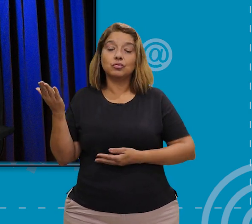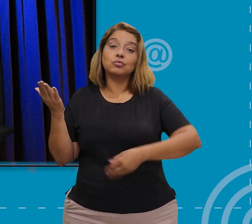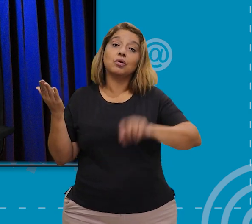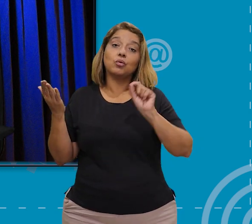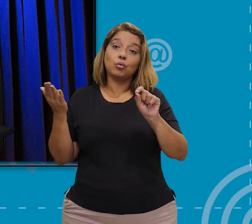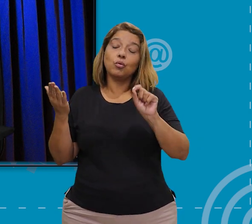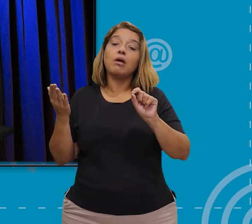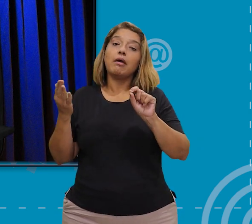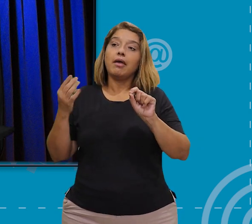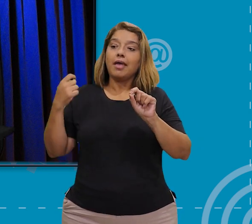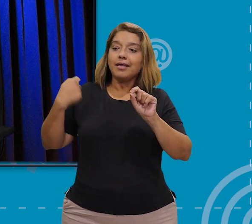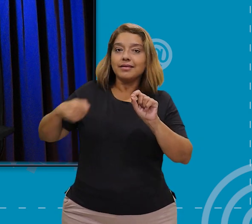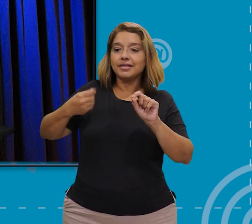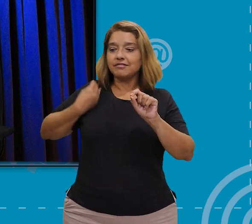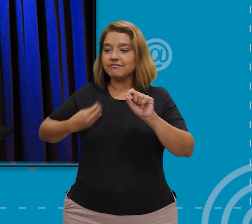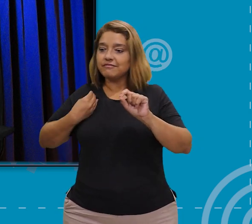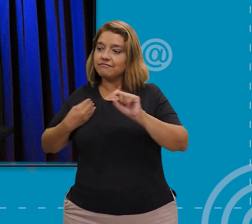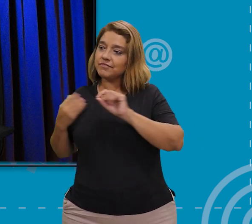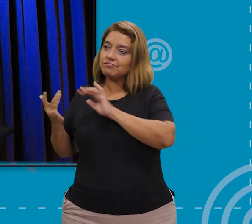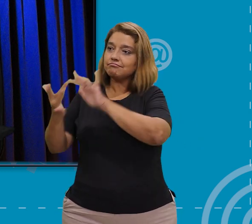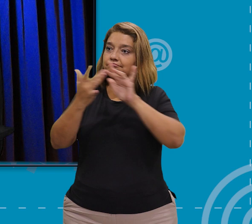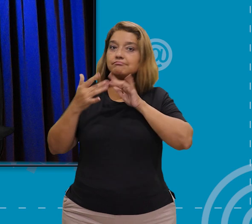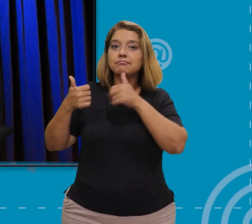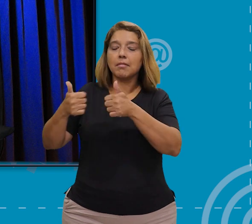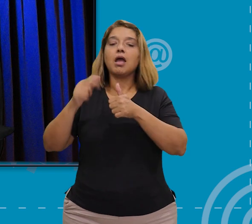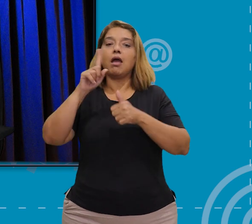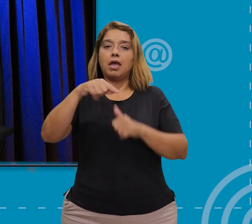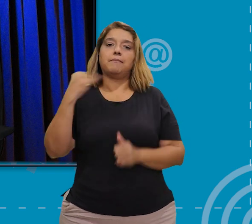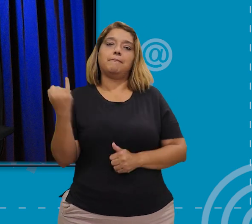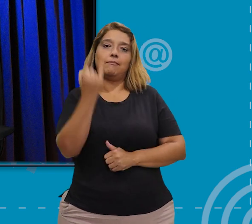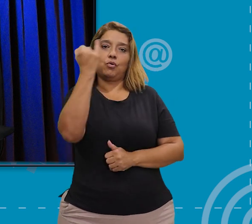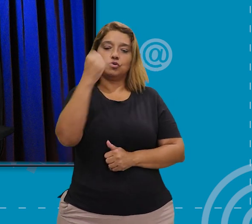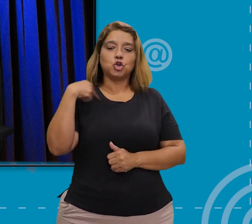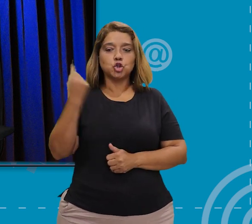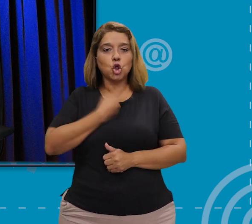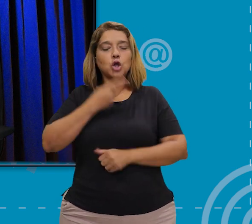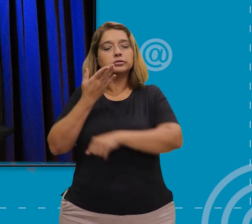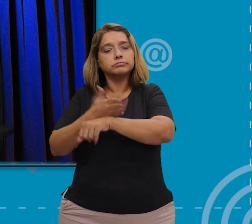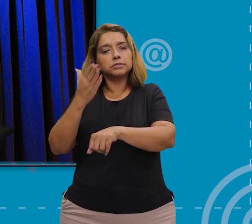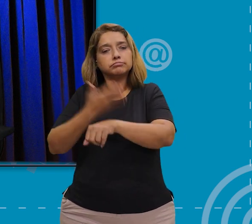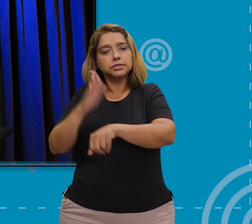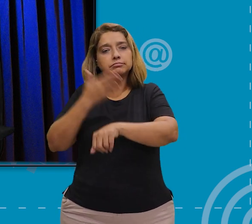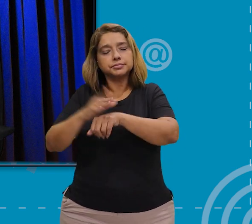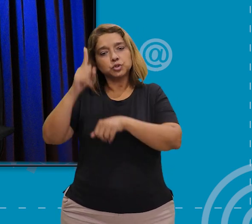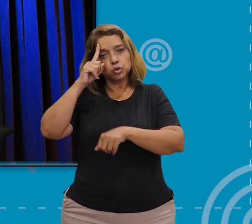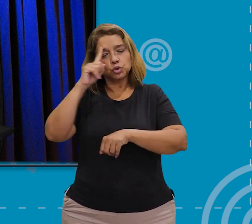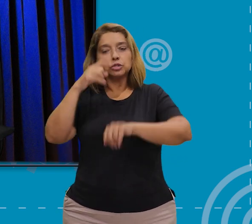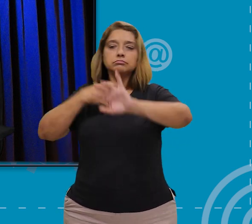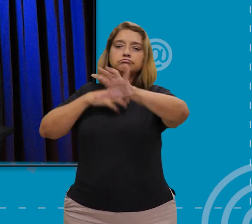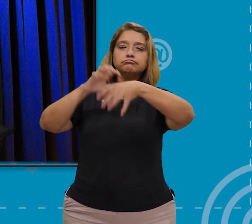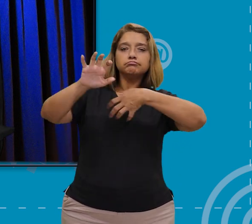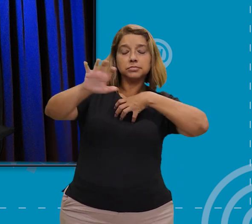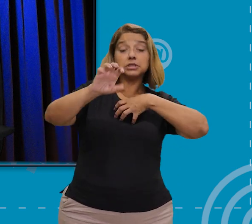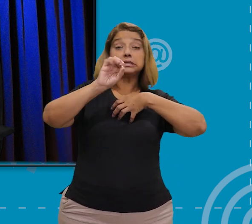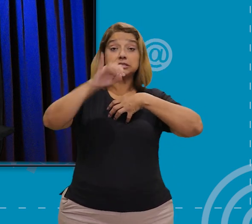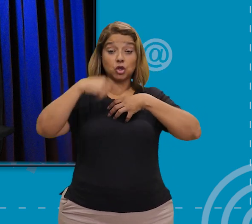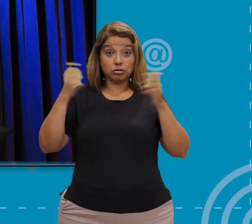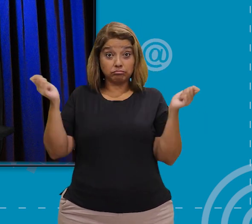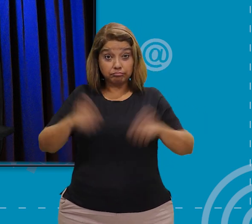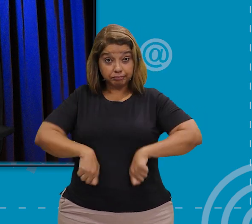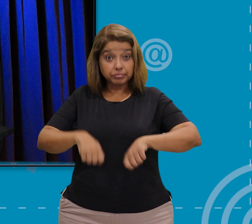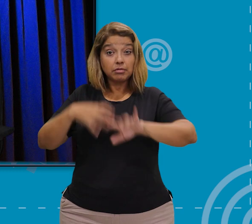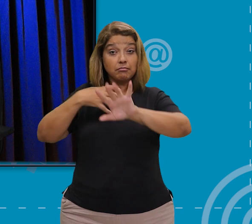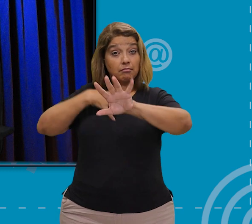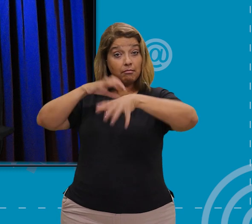um que eu acho que é essencial, que é essa possibilidade de praticar a empatia, porque quando eu consigo